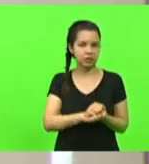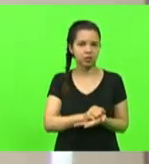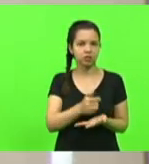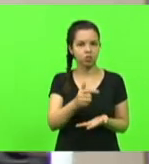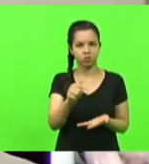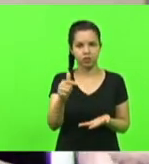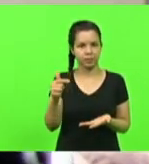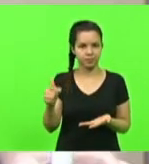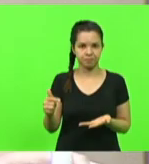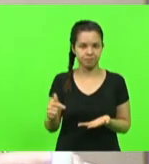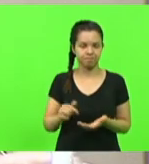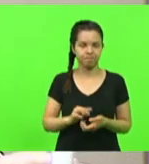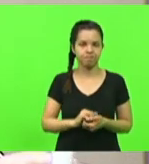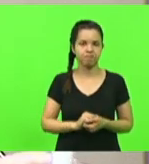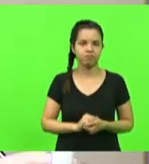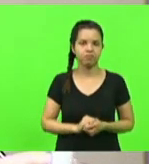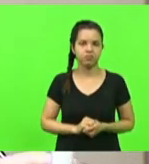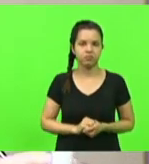pessoais.